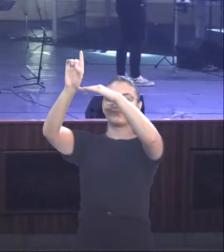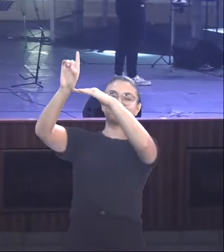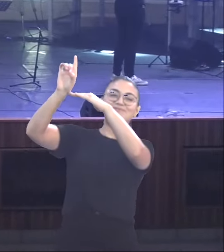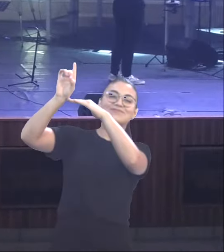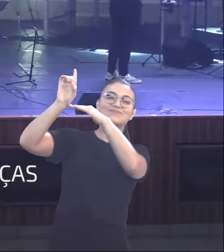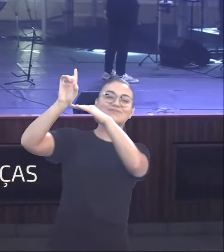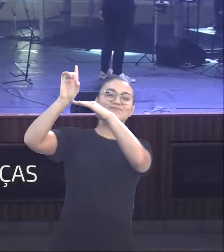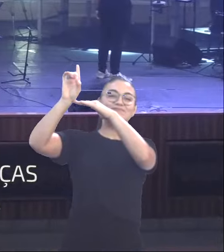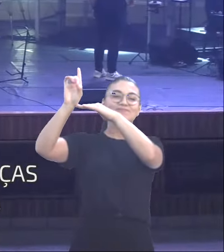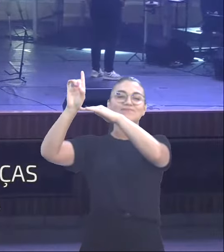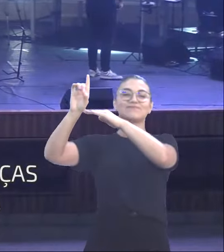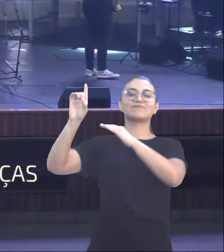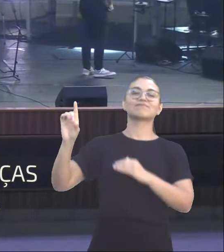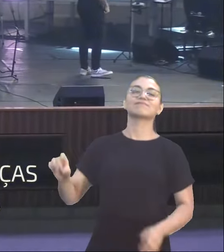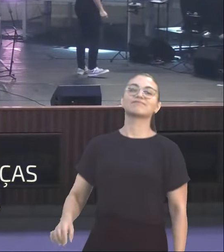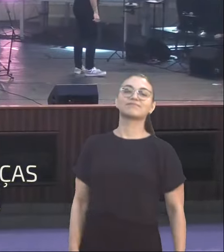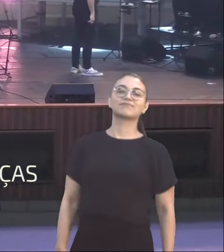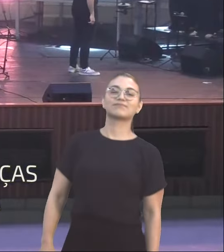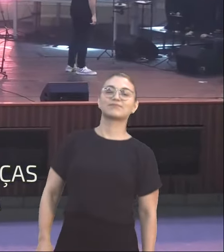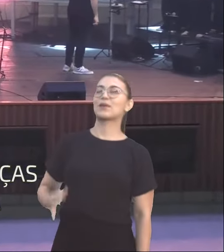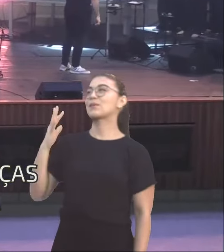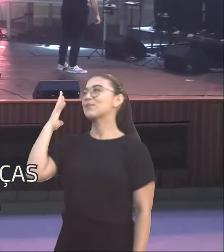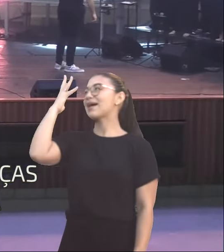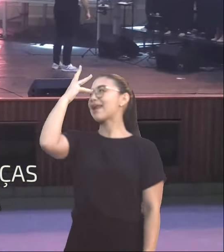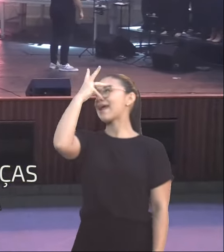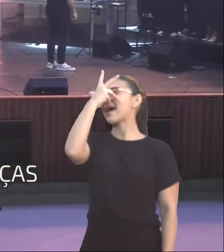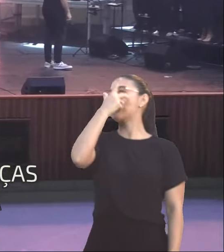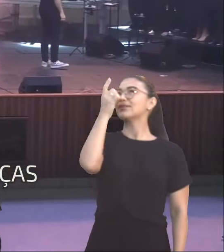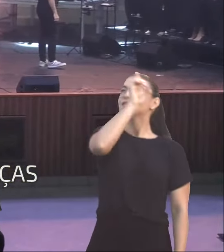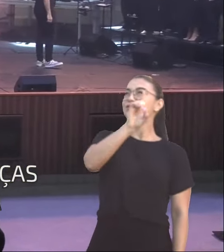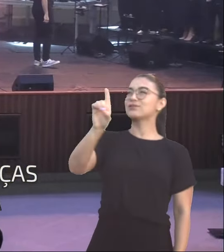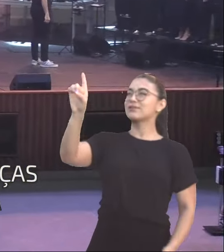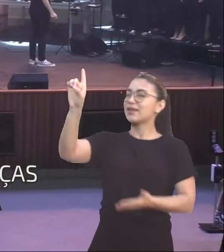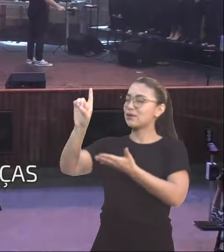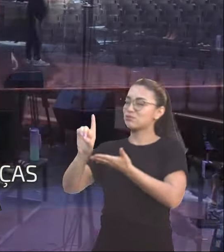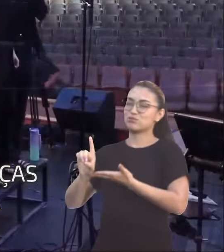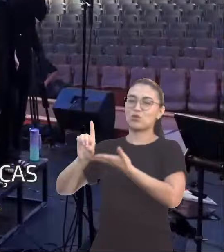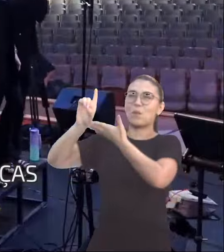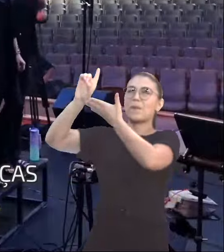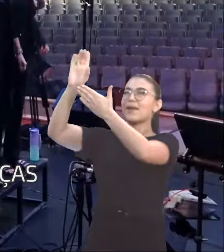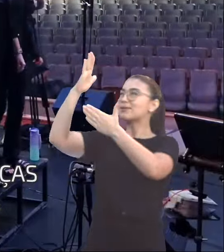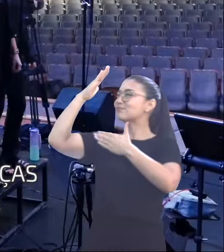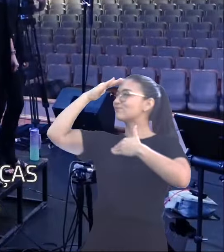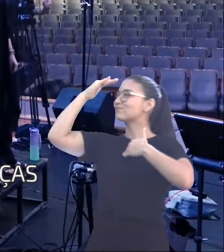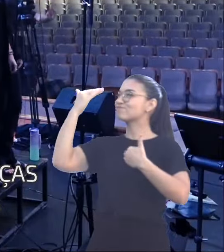Deus. Louvores, honras e ações de graça,